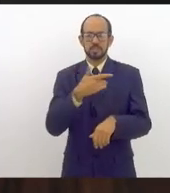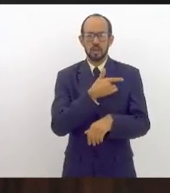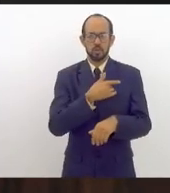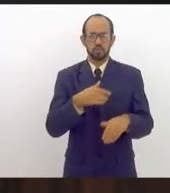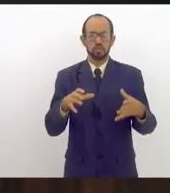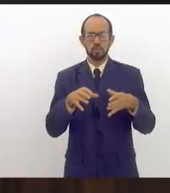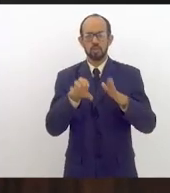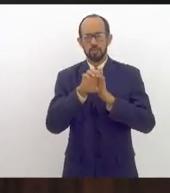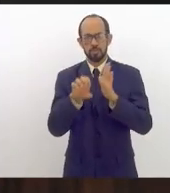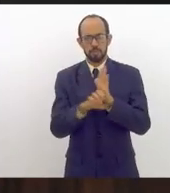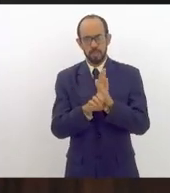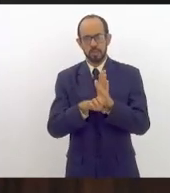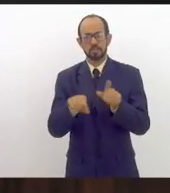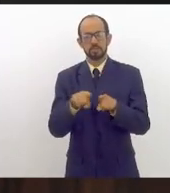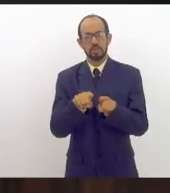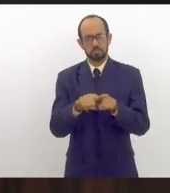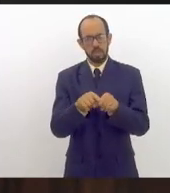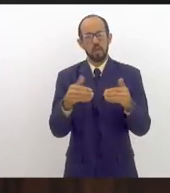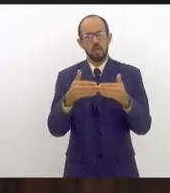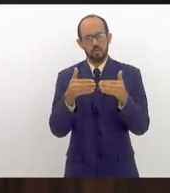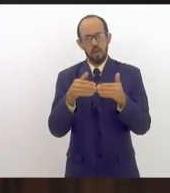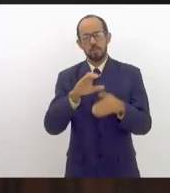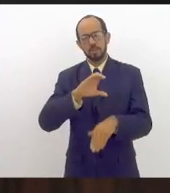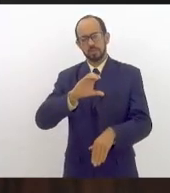emendas da CCJ.